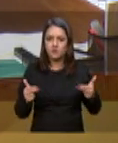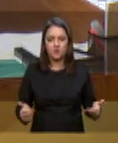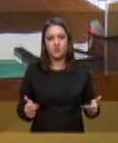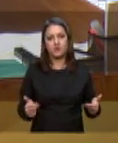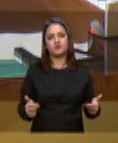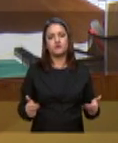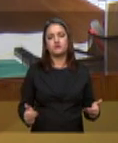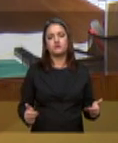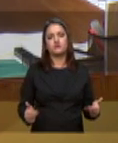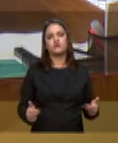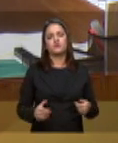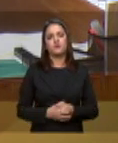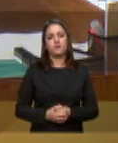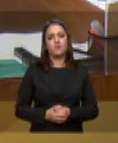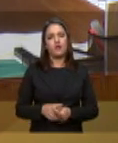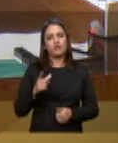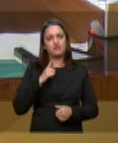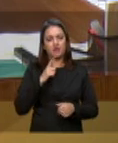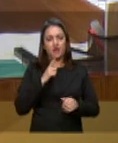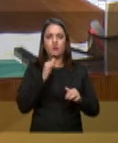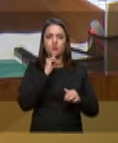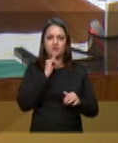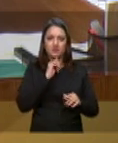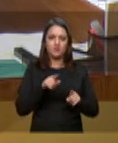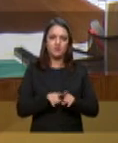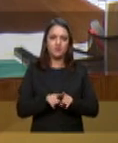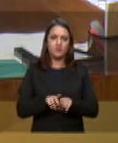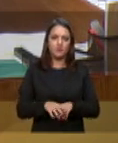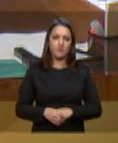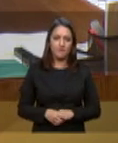1.850.249, em sede de agravo regimental, sexta turma, ministro Rogério Schietti.